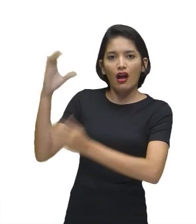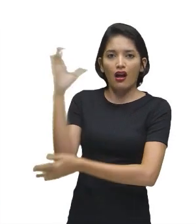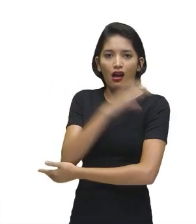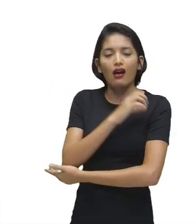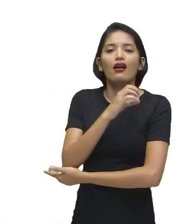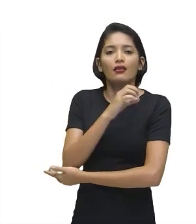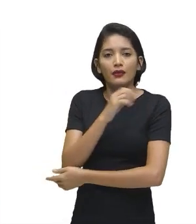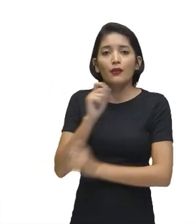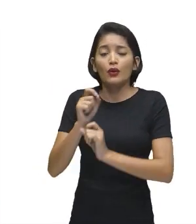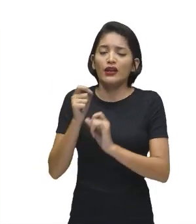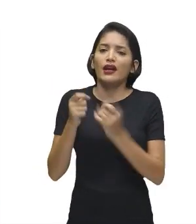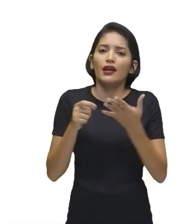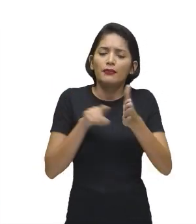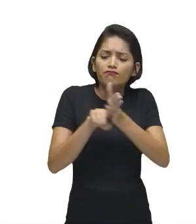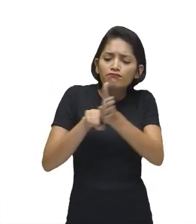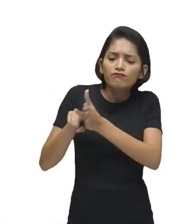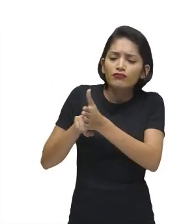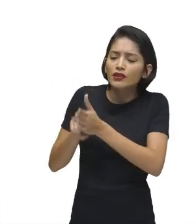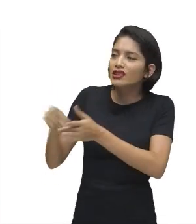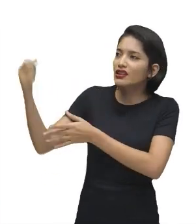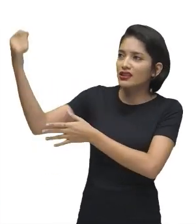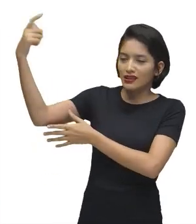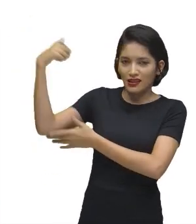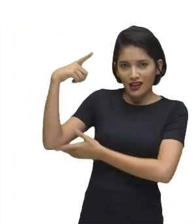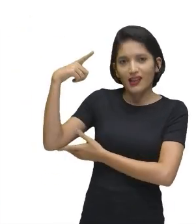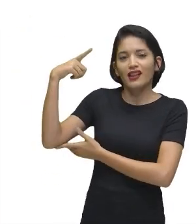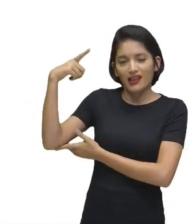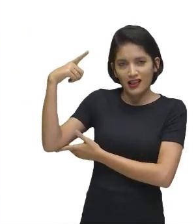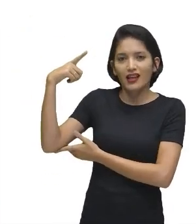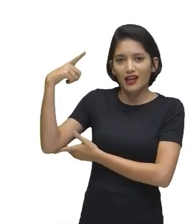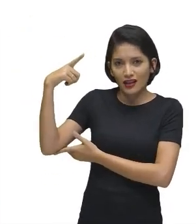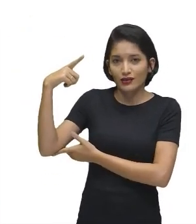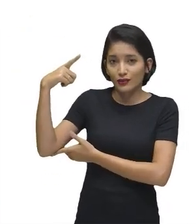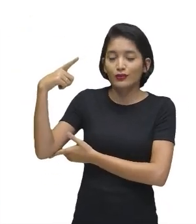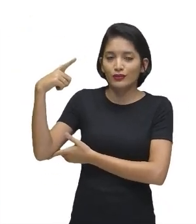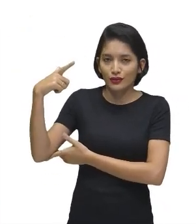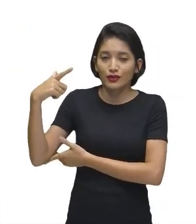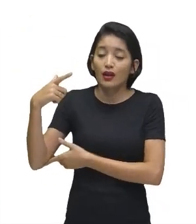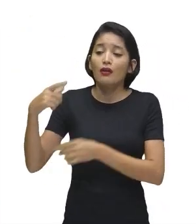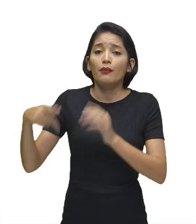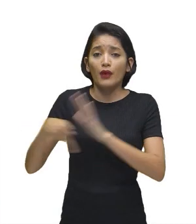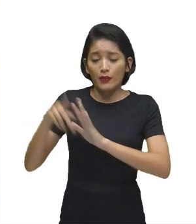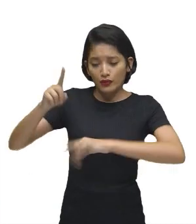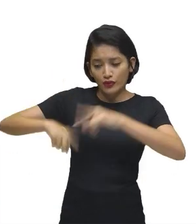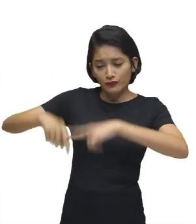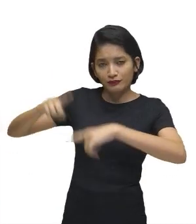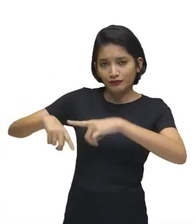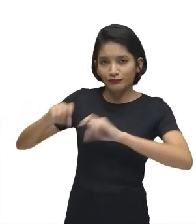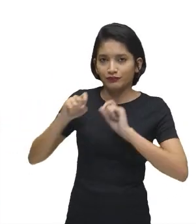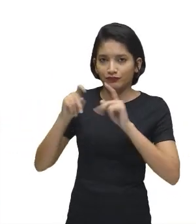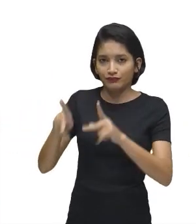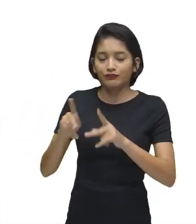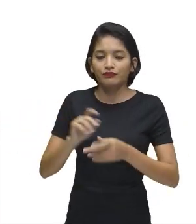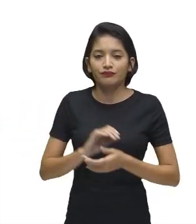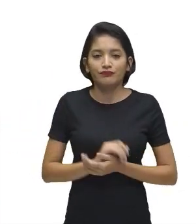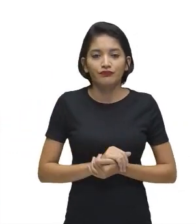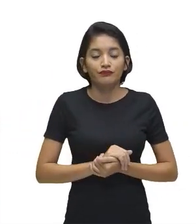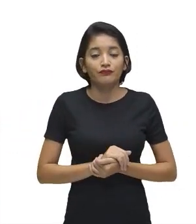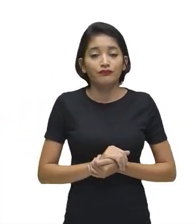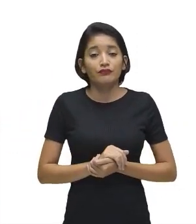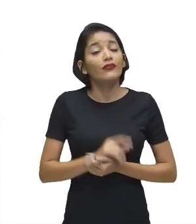ali uma pesquisa na luz ali que incidia sobre os objetos. E essa